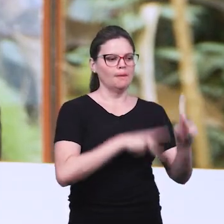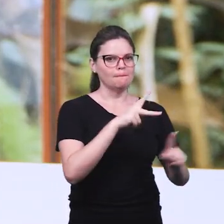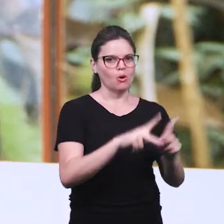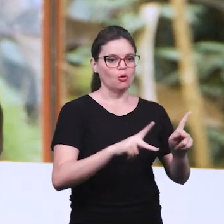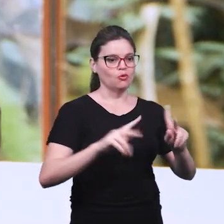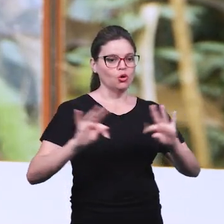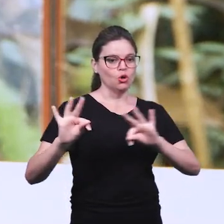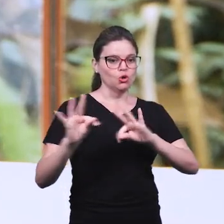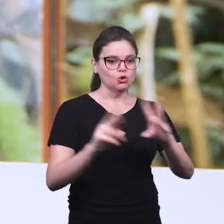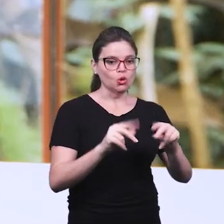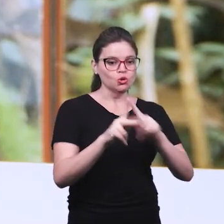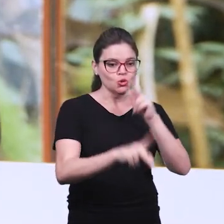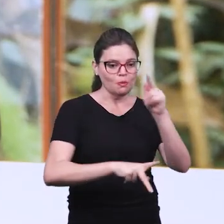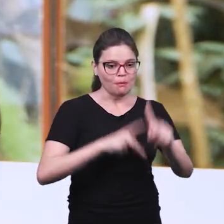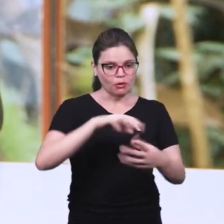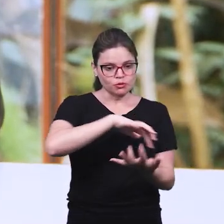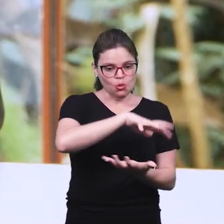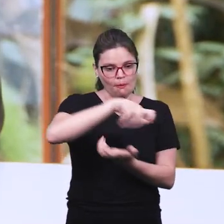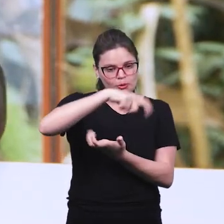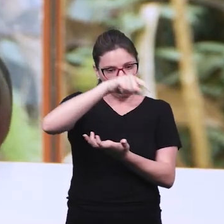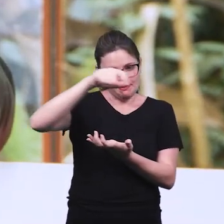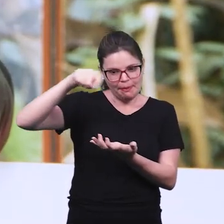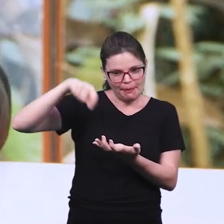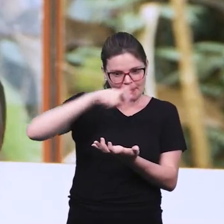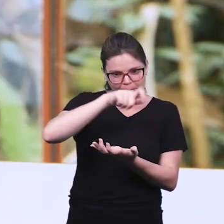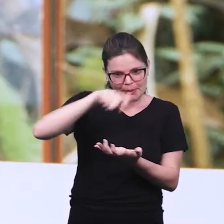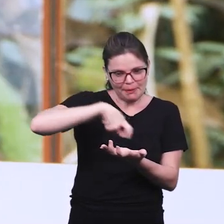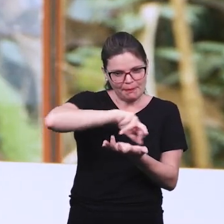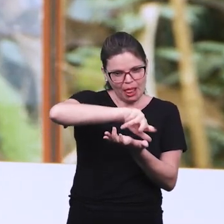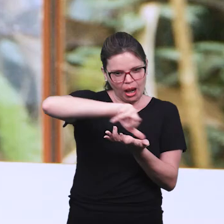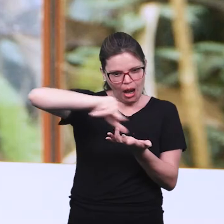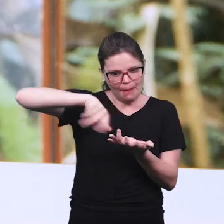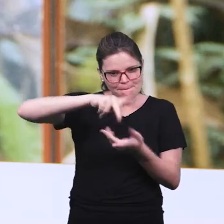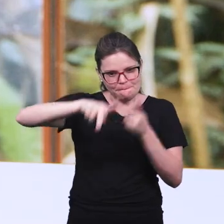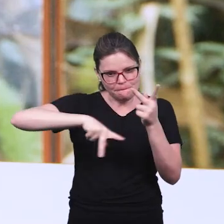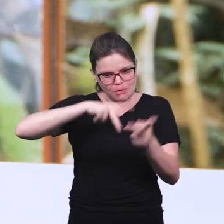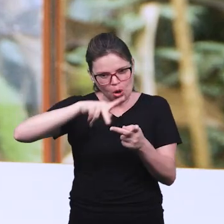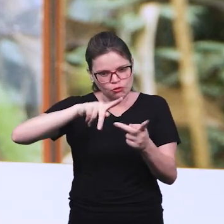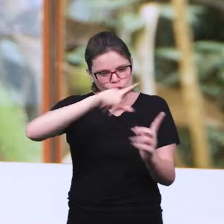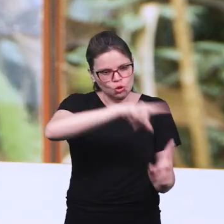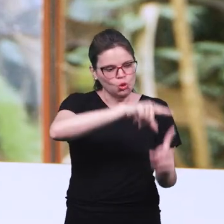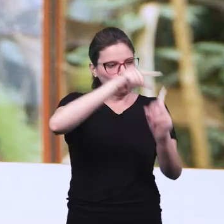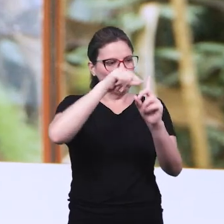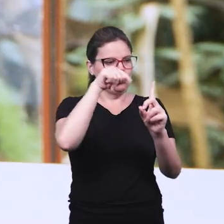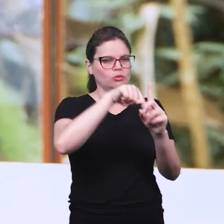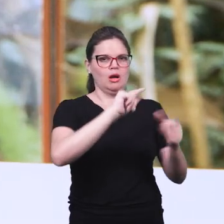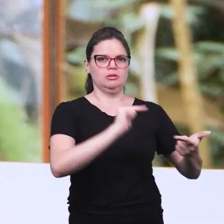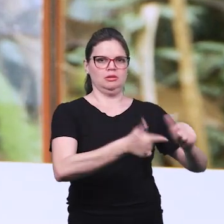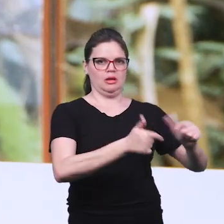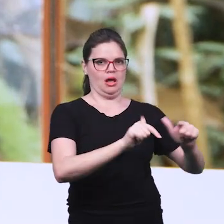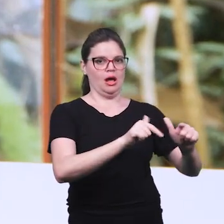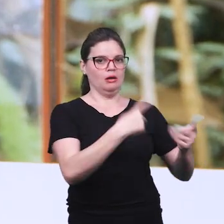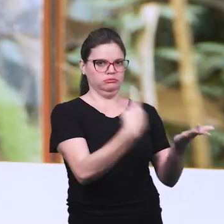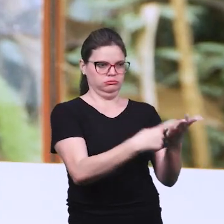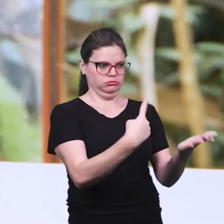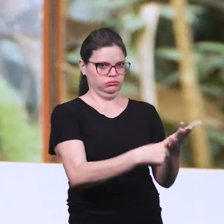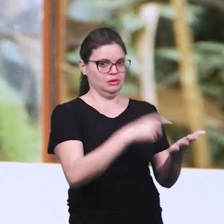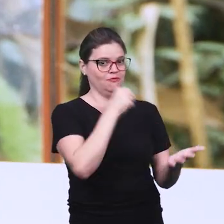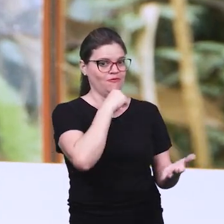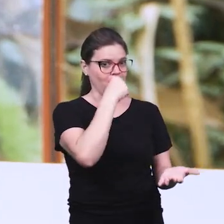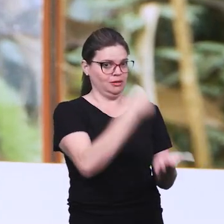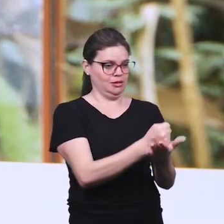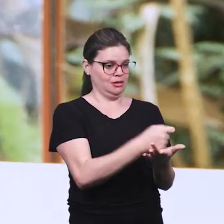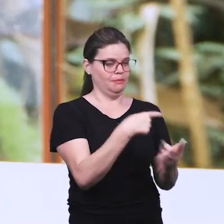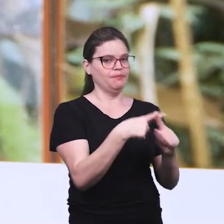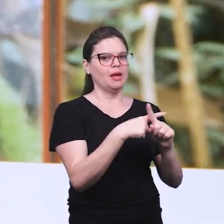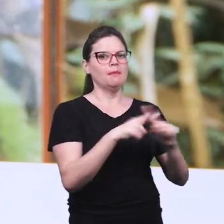com Deus, que era Israel, mas em vários momentos do Antigo Testamento é possível perceber que havia um